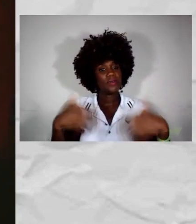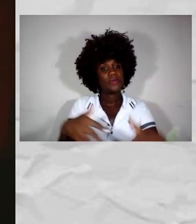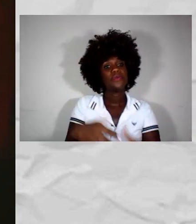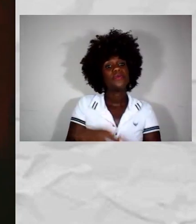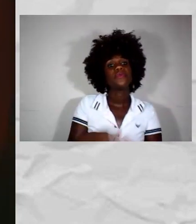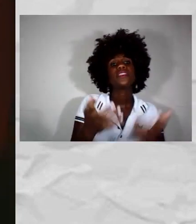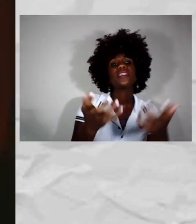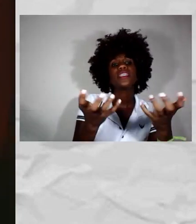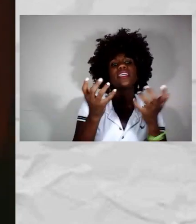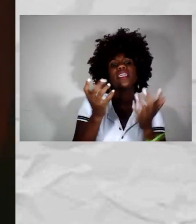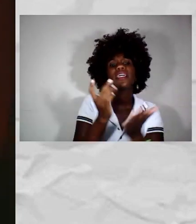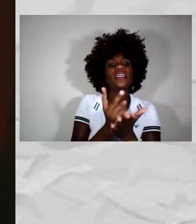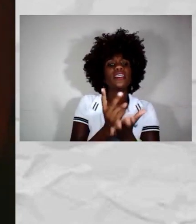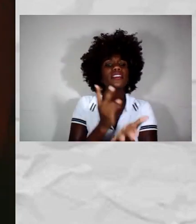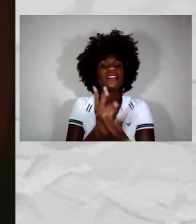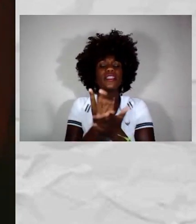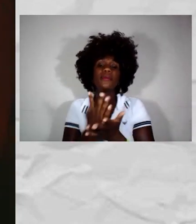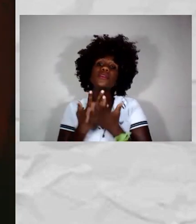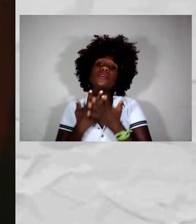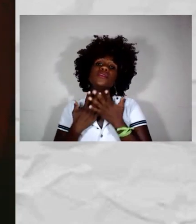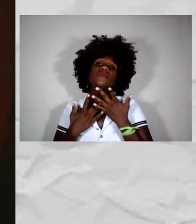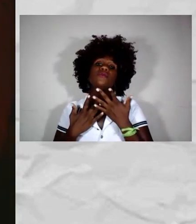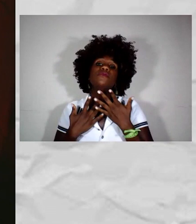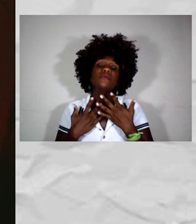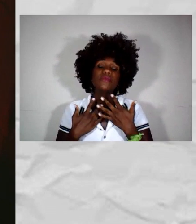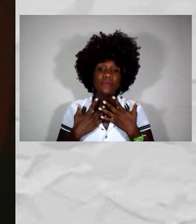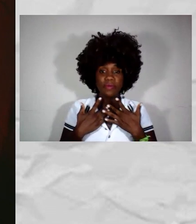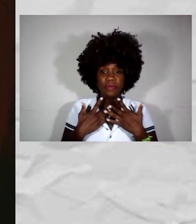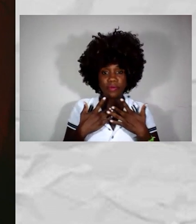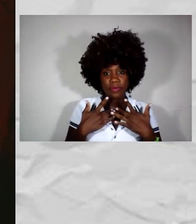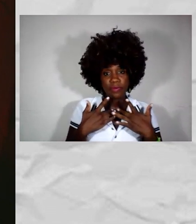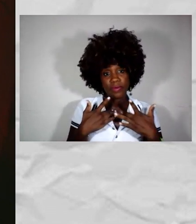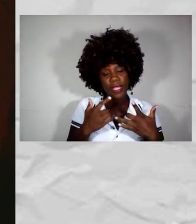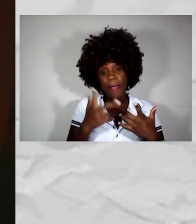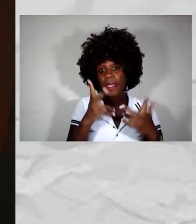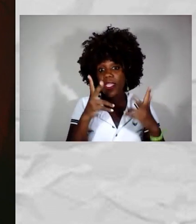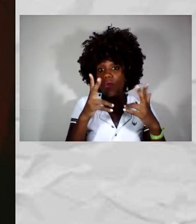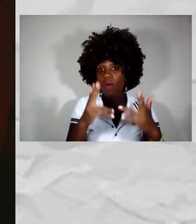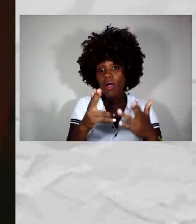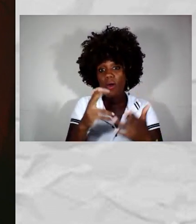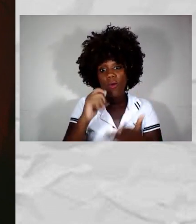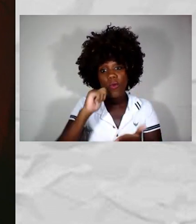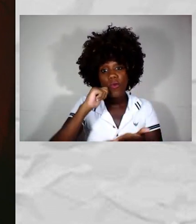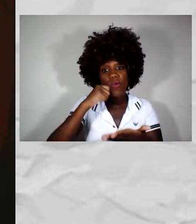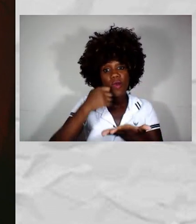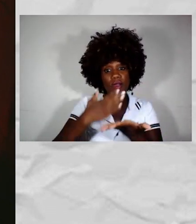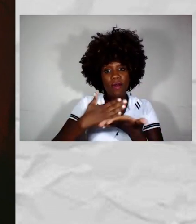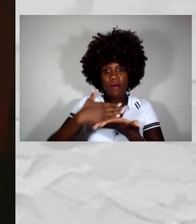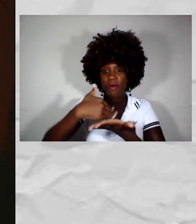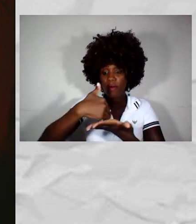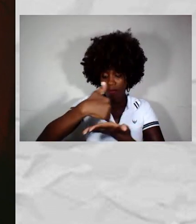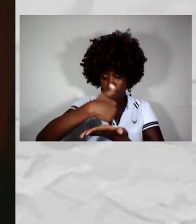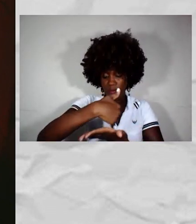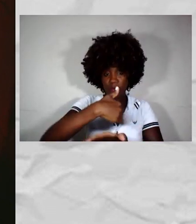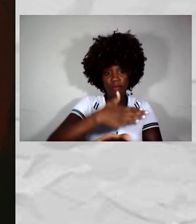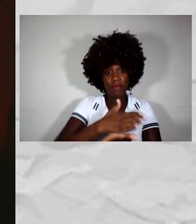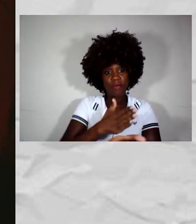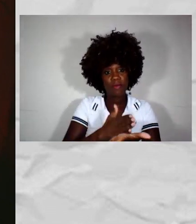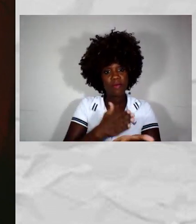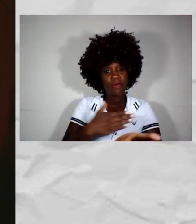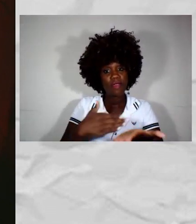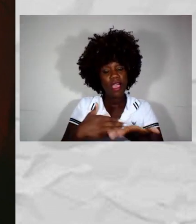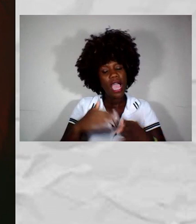Querer é sempre um desejo feito fatia de pão. Às vezes se bota à mesa,